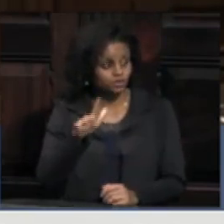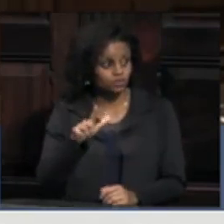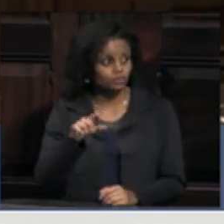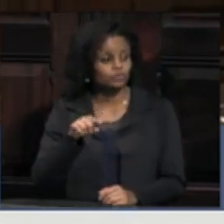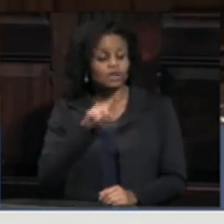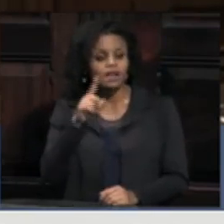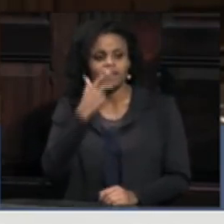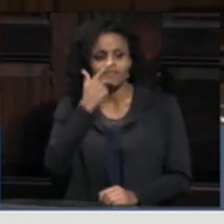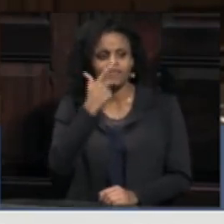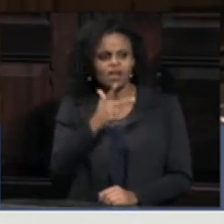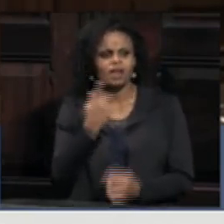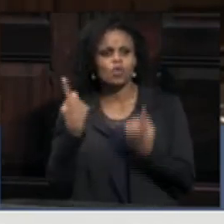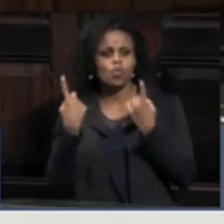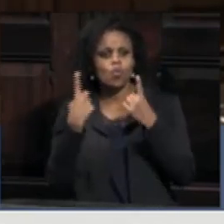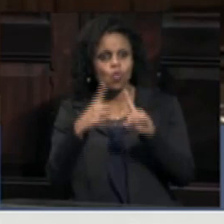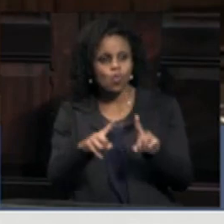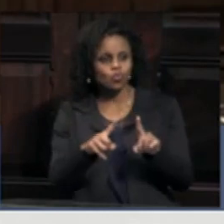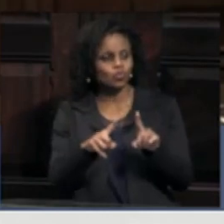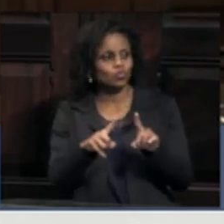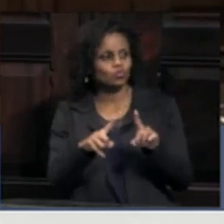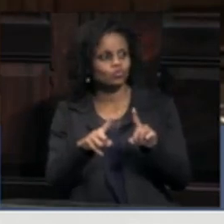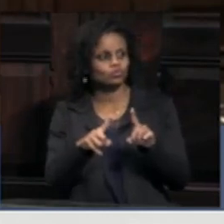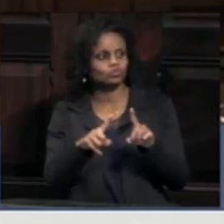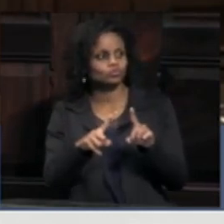contra a privatização da SEDAI,